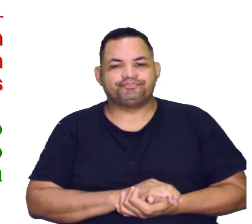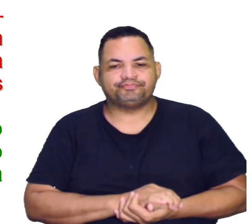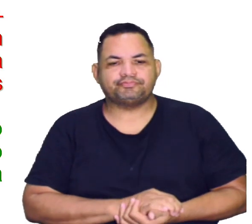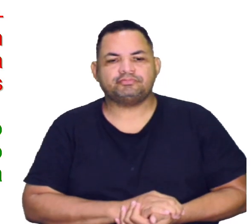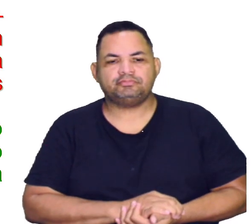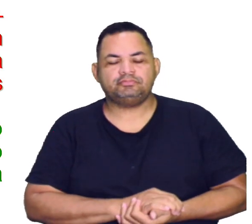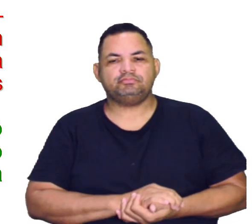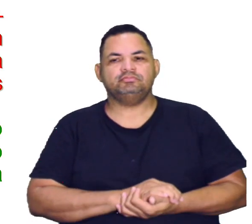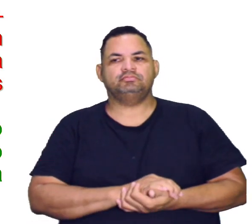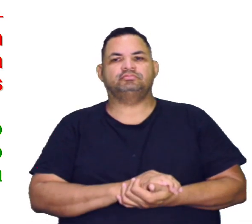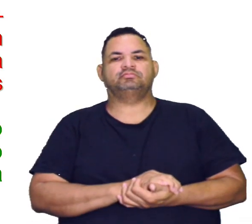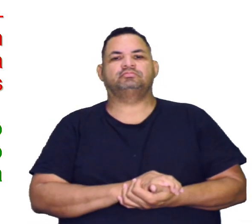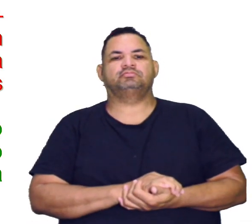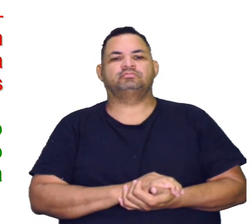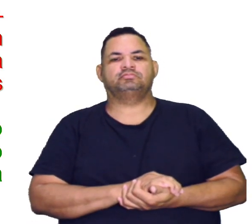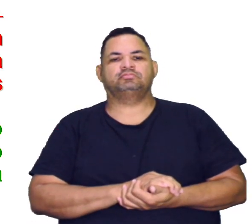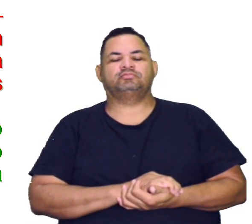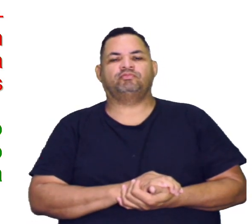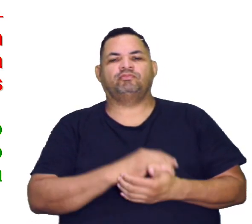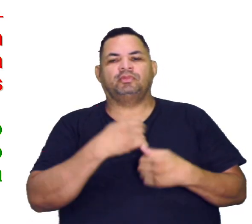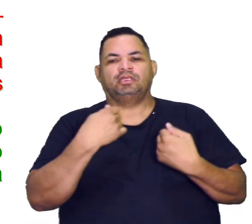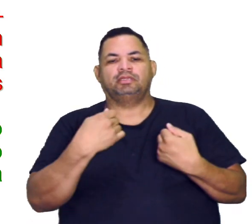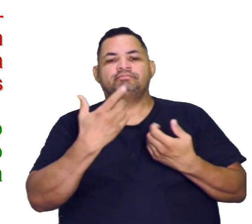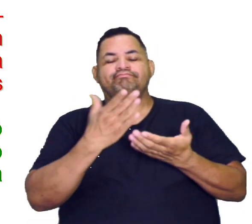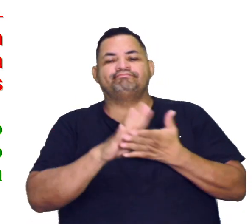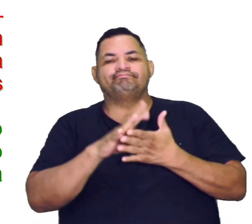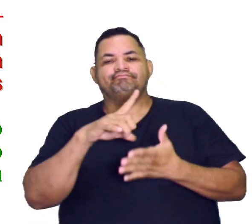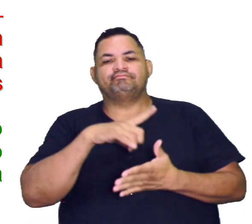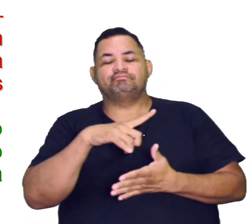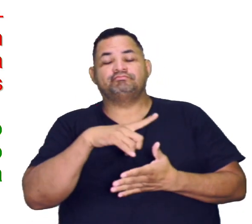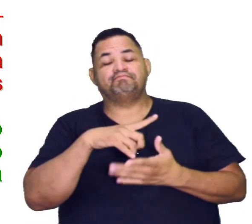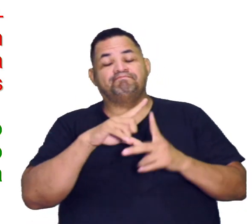com a constância presente aí da